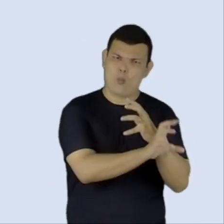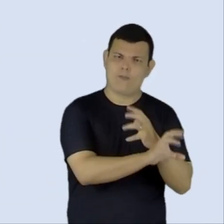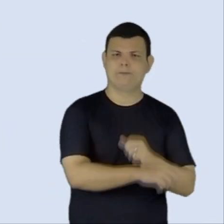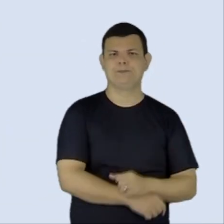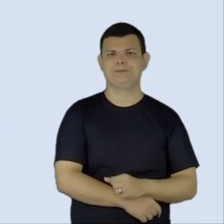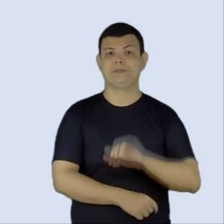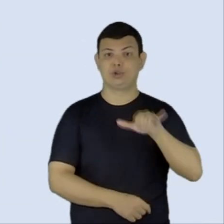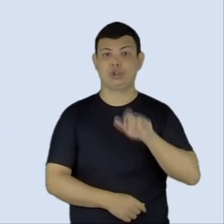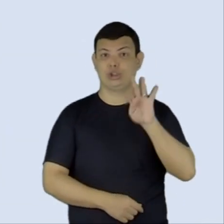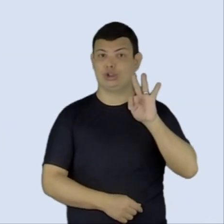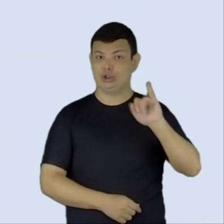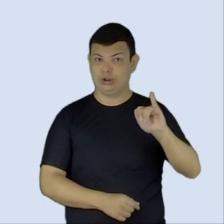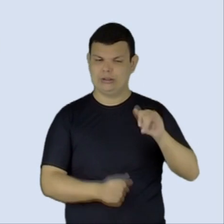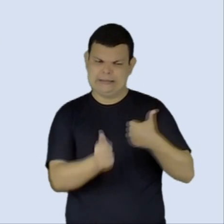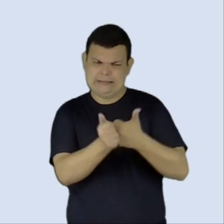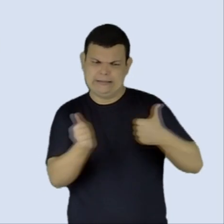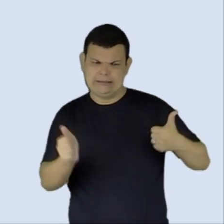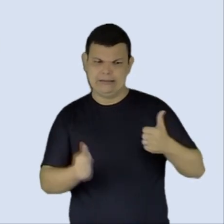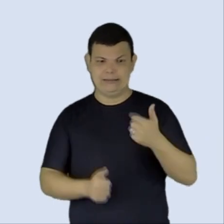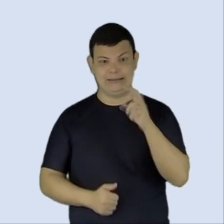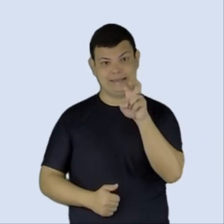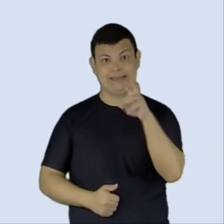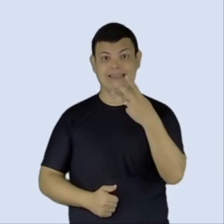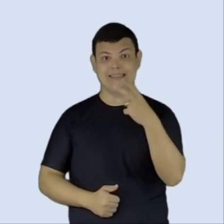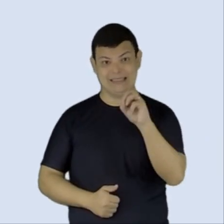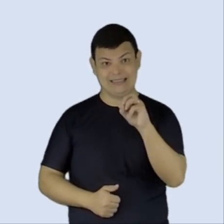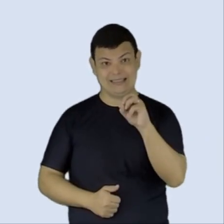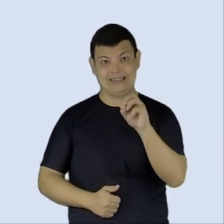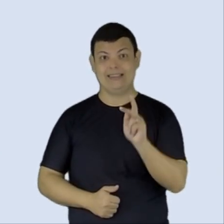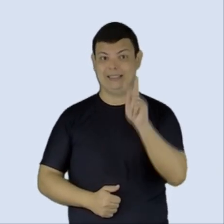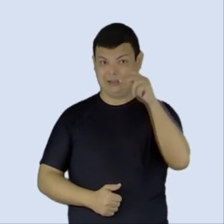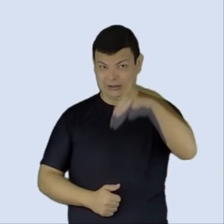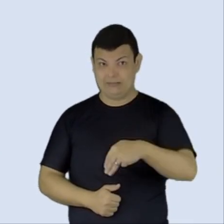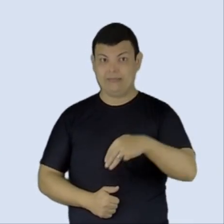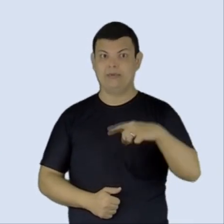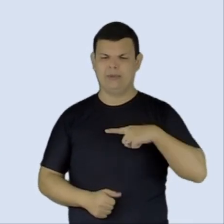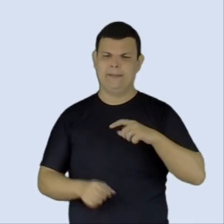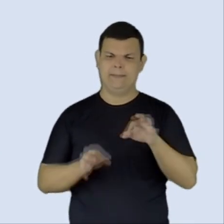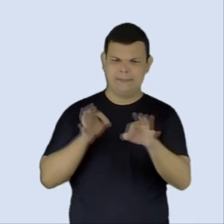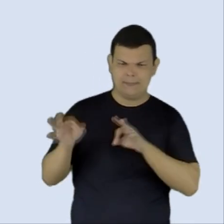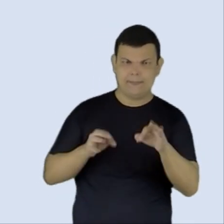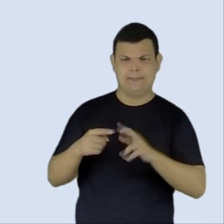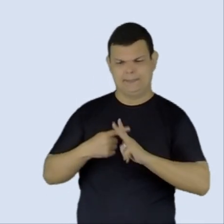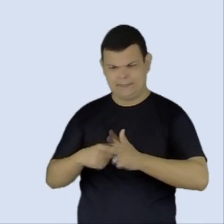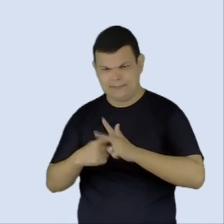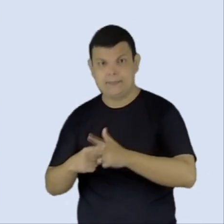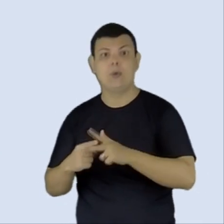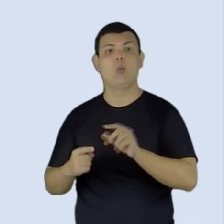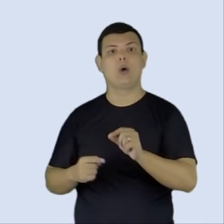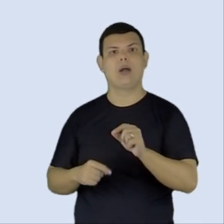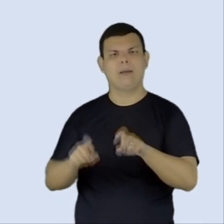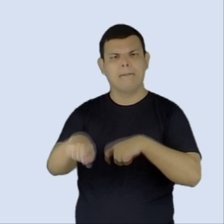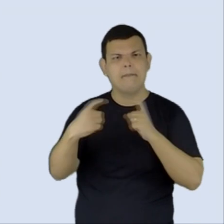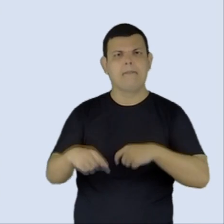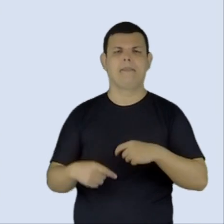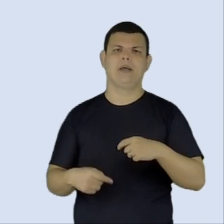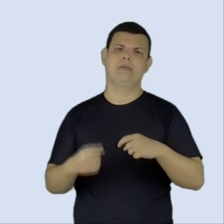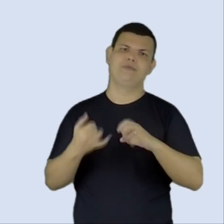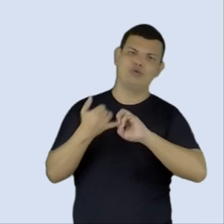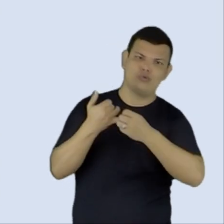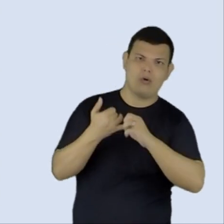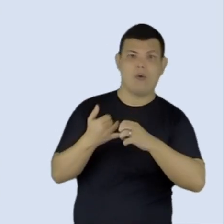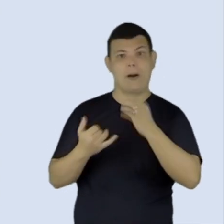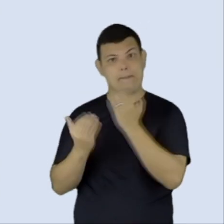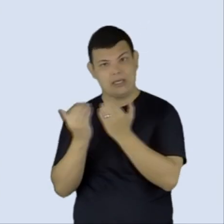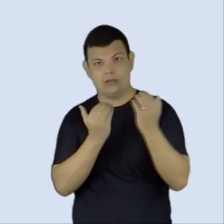a 530 quilômetros de Fortaleza, seu Givanildo produz feijão e milho. Agora, com o Rio São Francisco